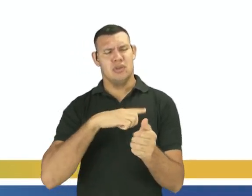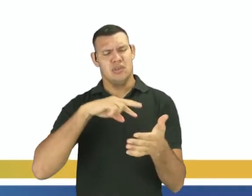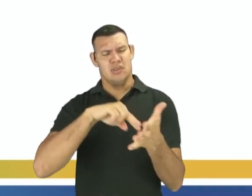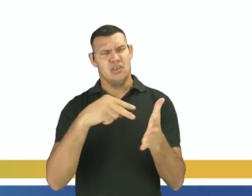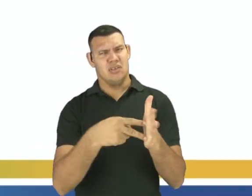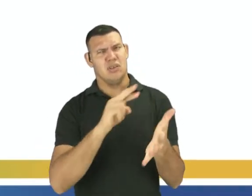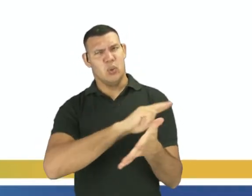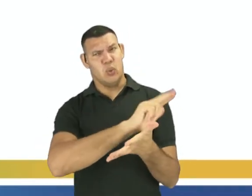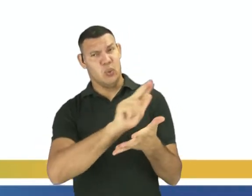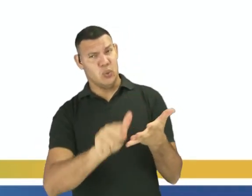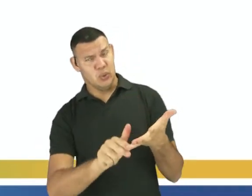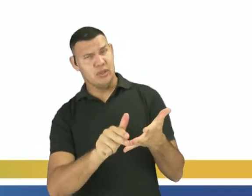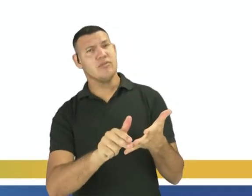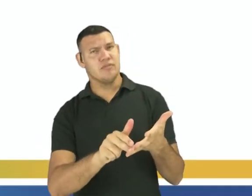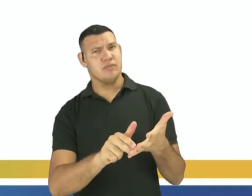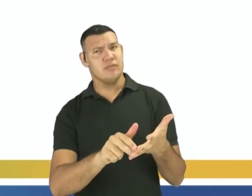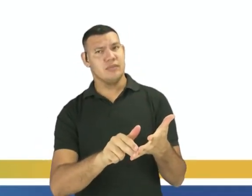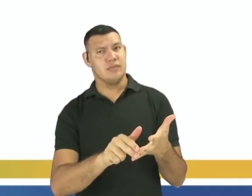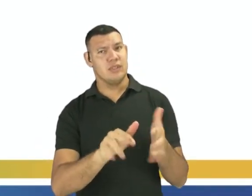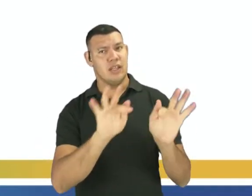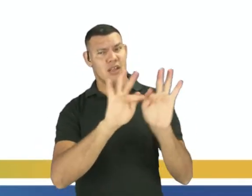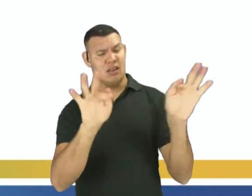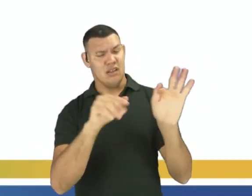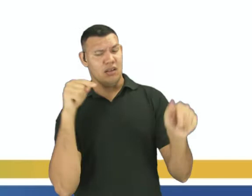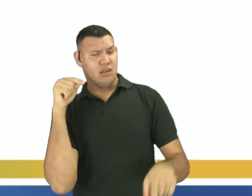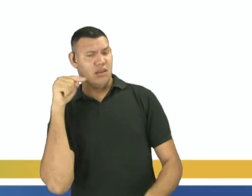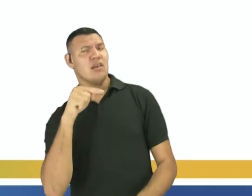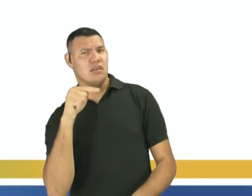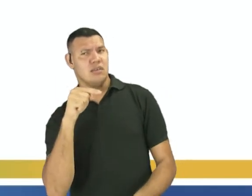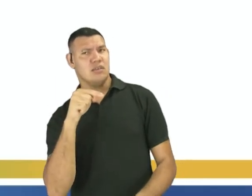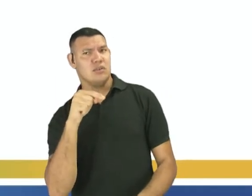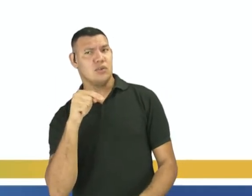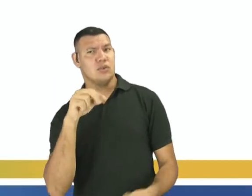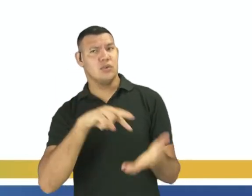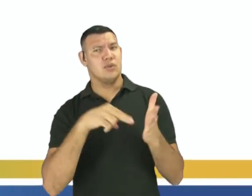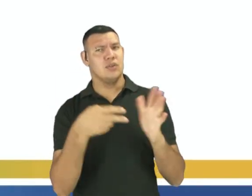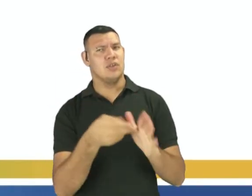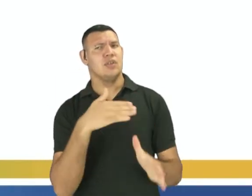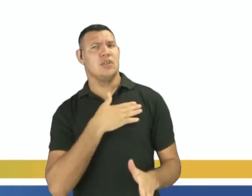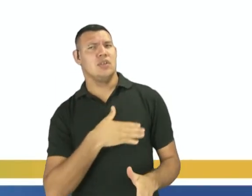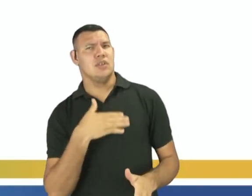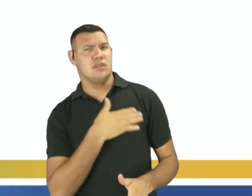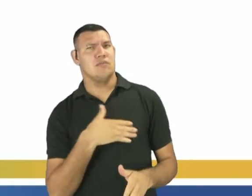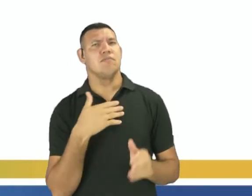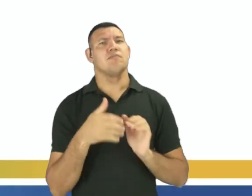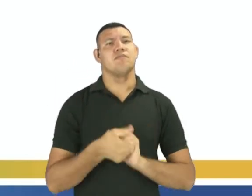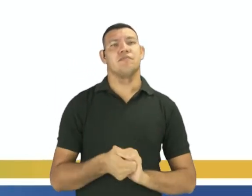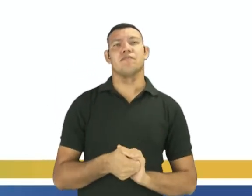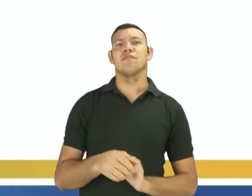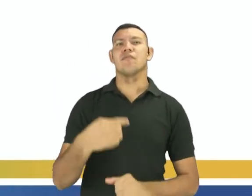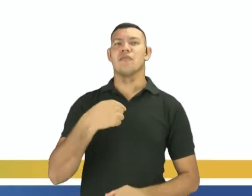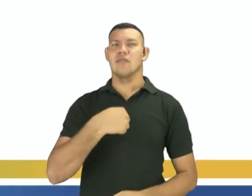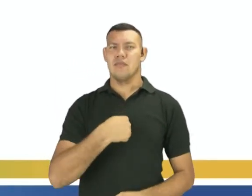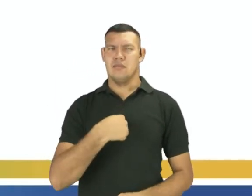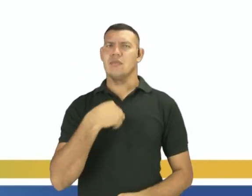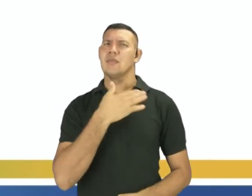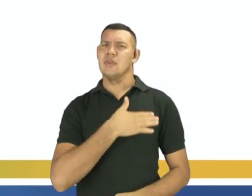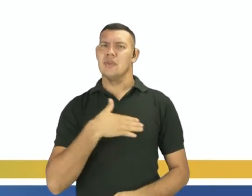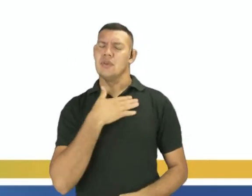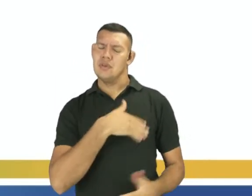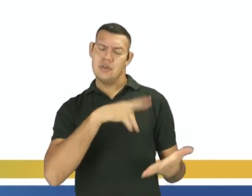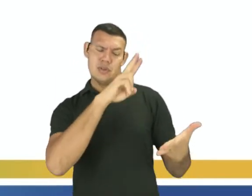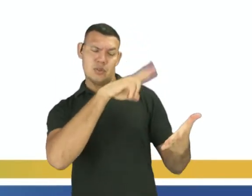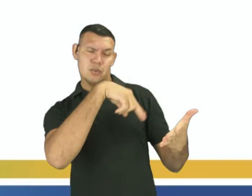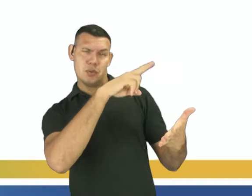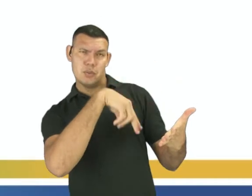caso, ele vai ter o significado de gostar, né? A frase tem I enjoy reading. Eu gosto